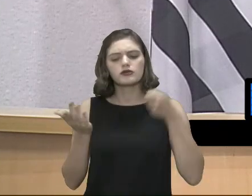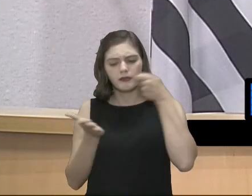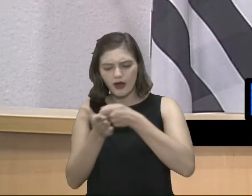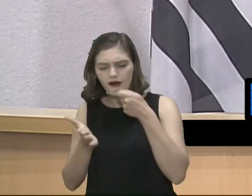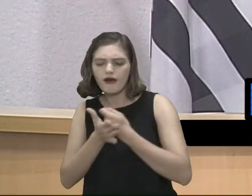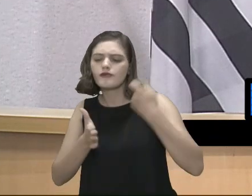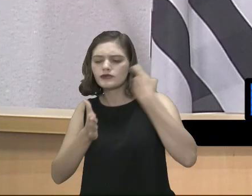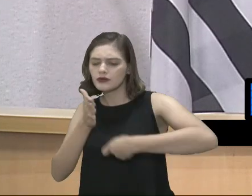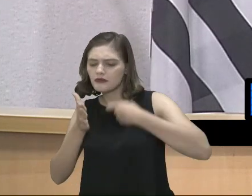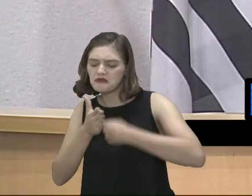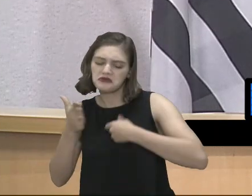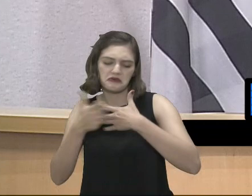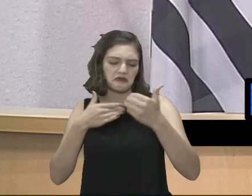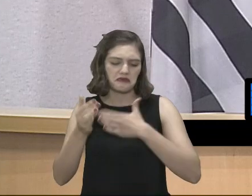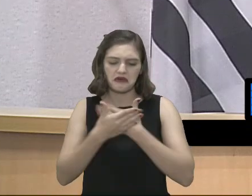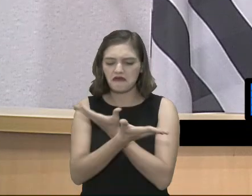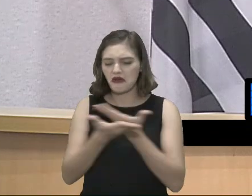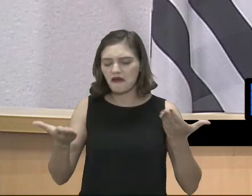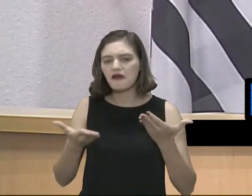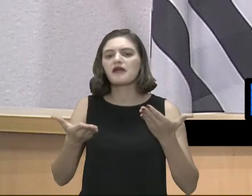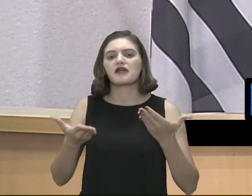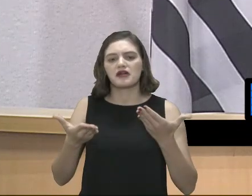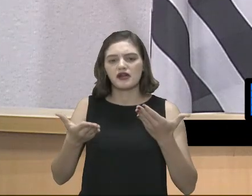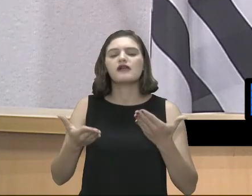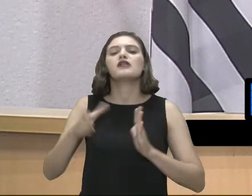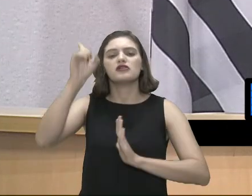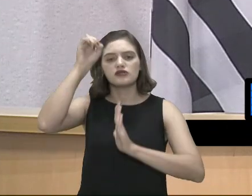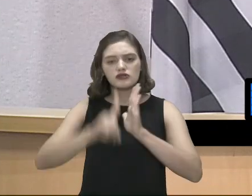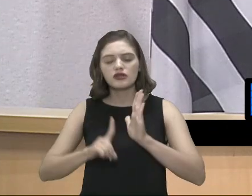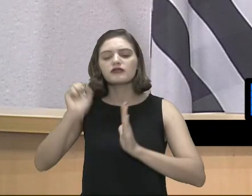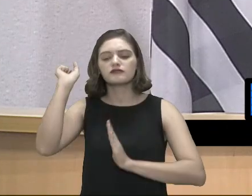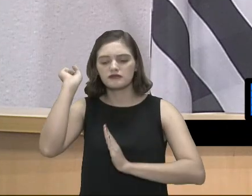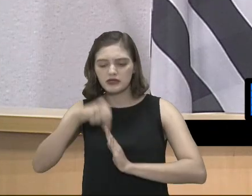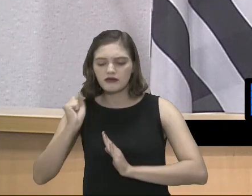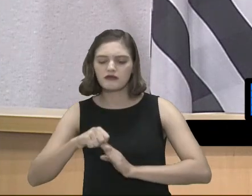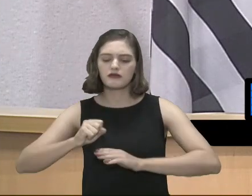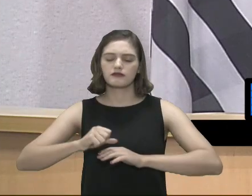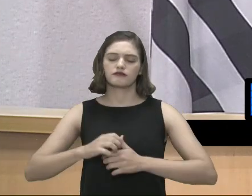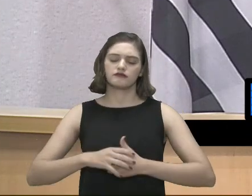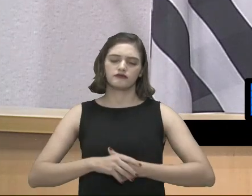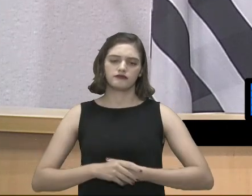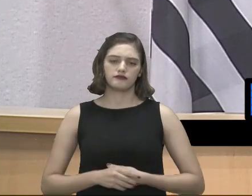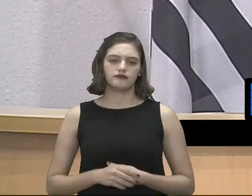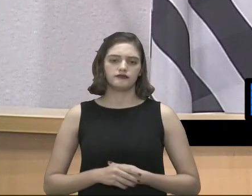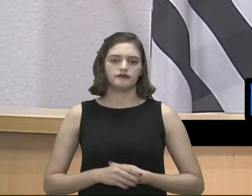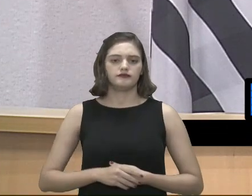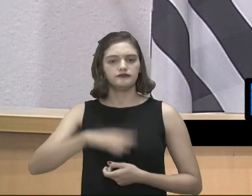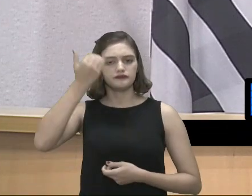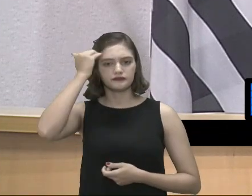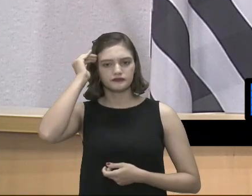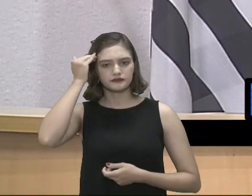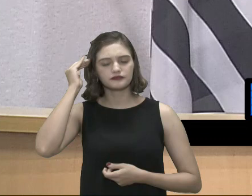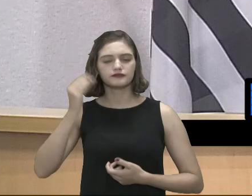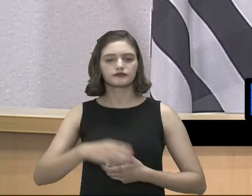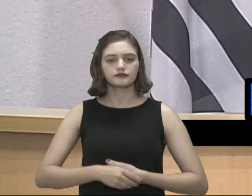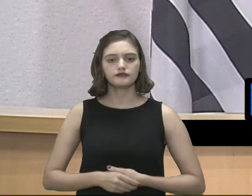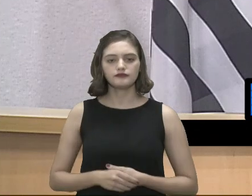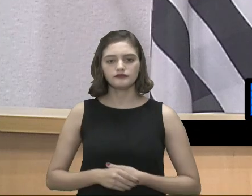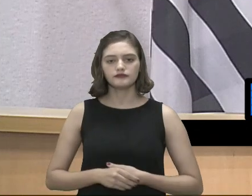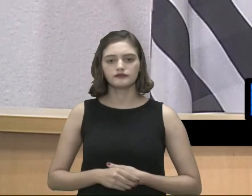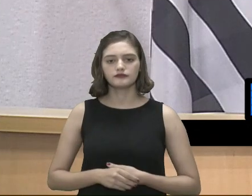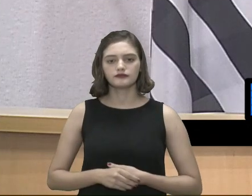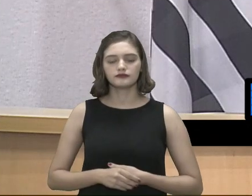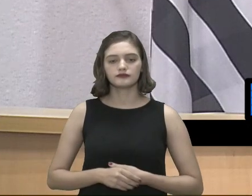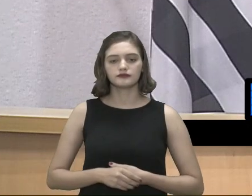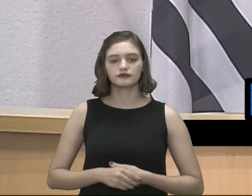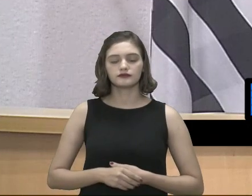pessoa. Temos que reivindicar os nossos direitos, sim. Entendeu? E daí, esse tempo atrás,